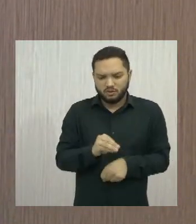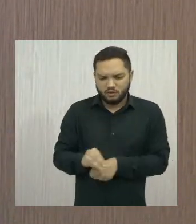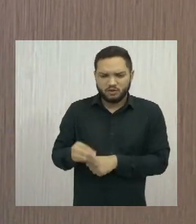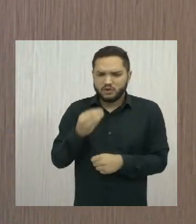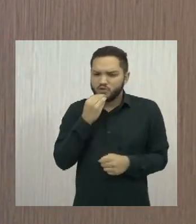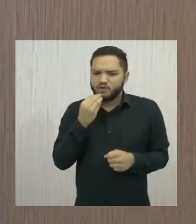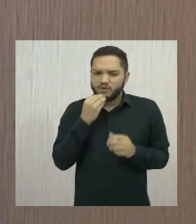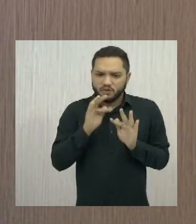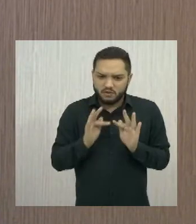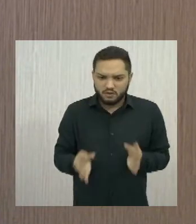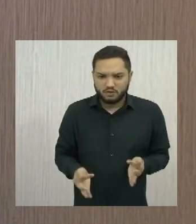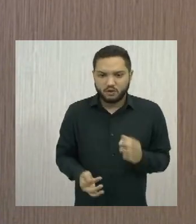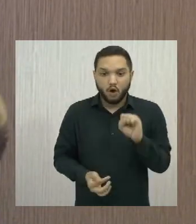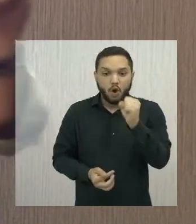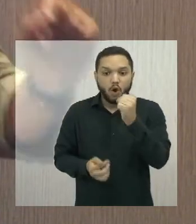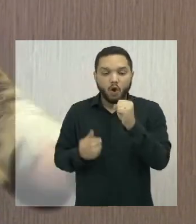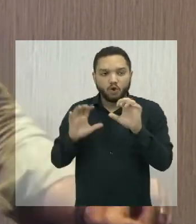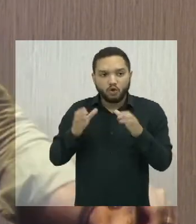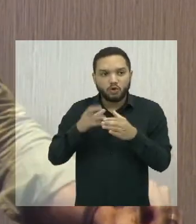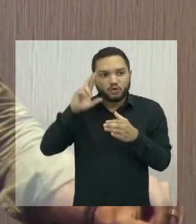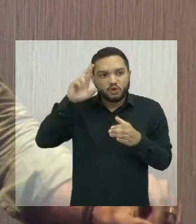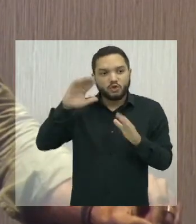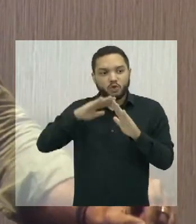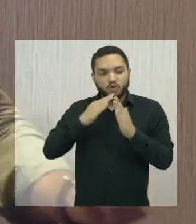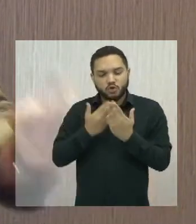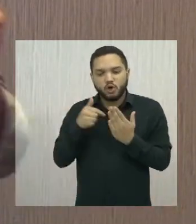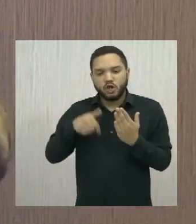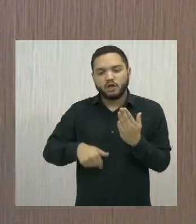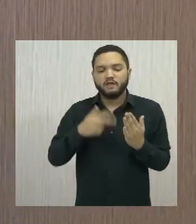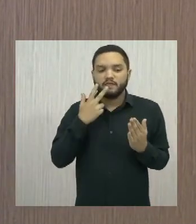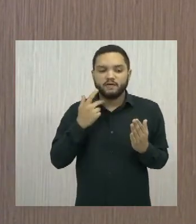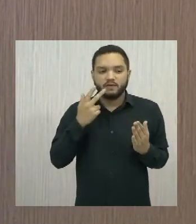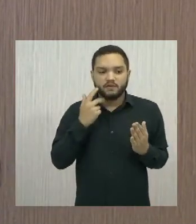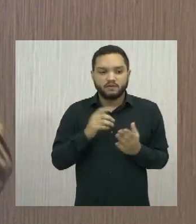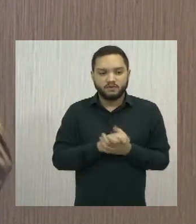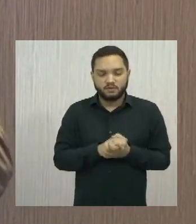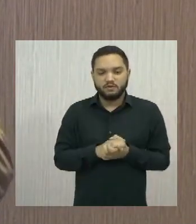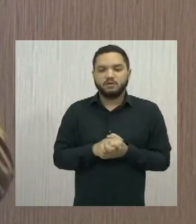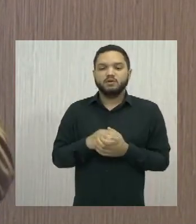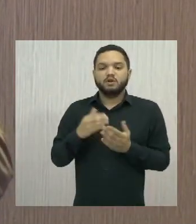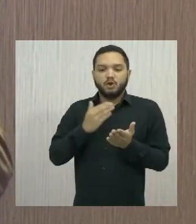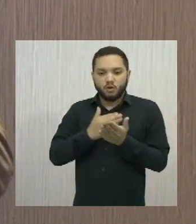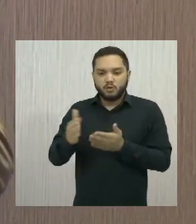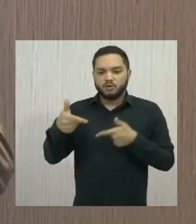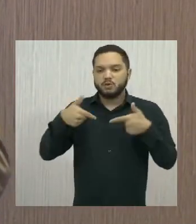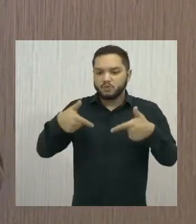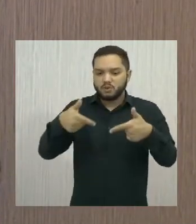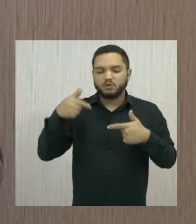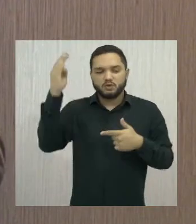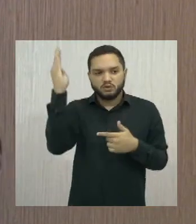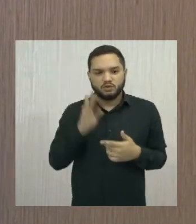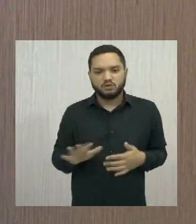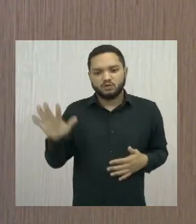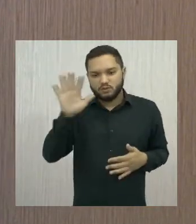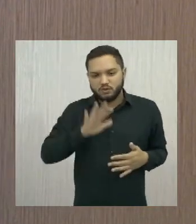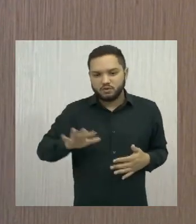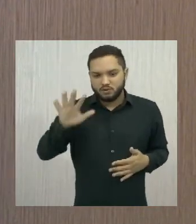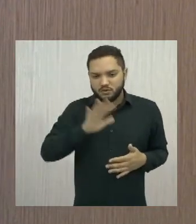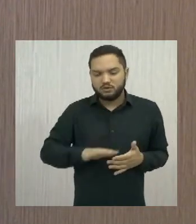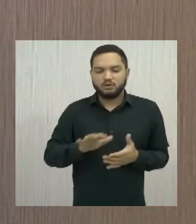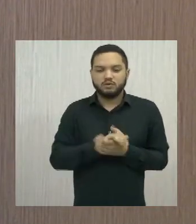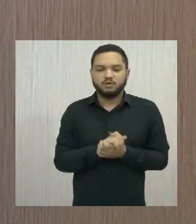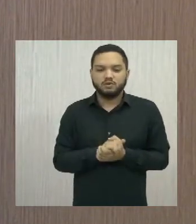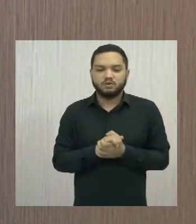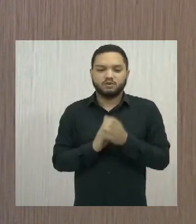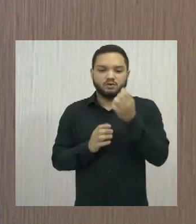Simples? 8 diretores aqui em Fortaleza. Isso se transformou numa mobilização nacional que me levou a Brasília durante